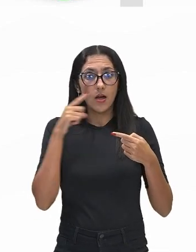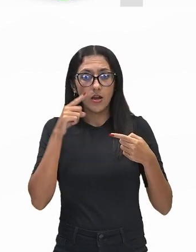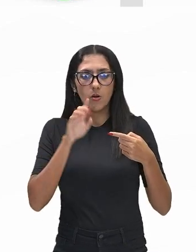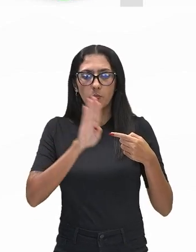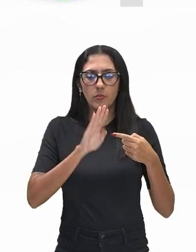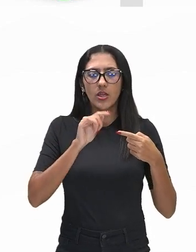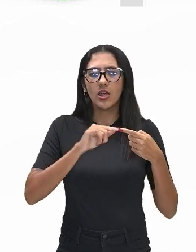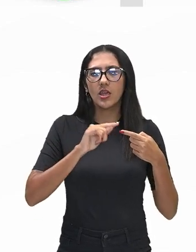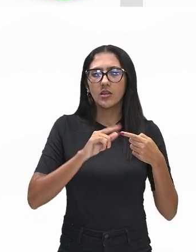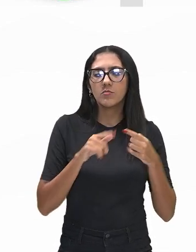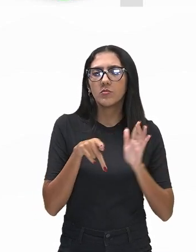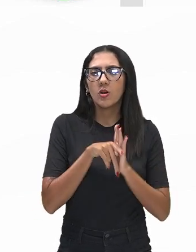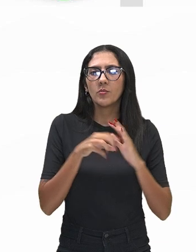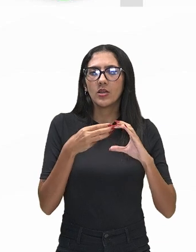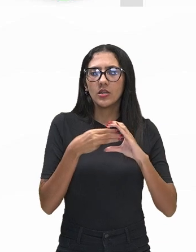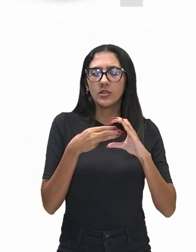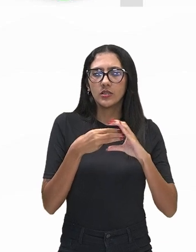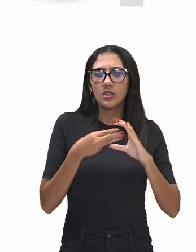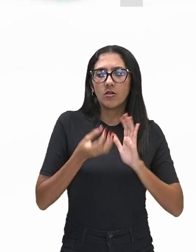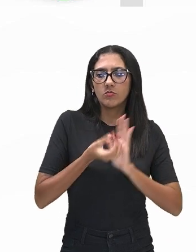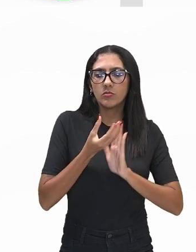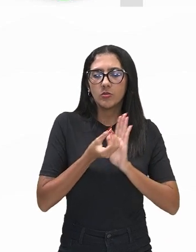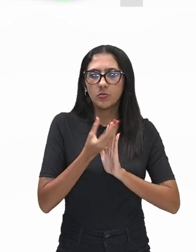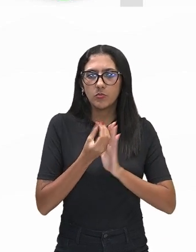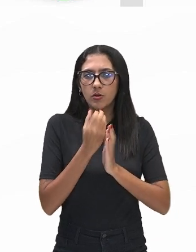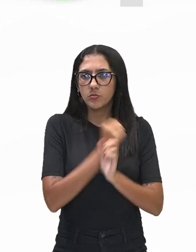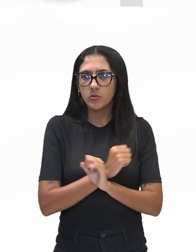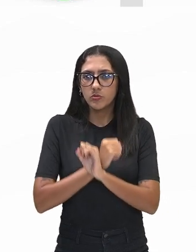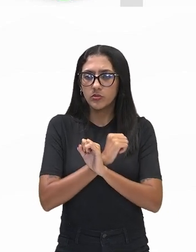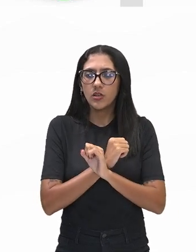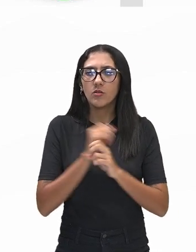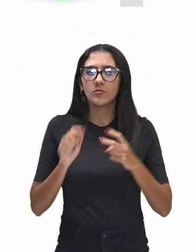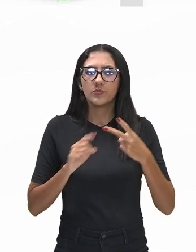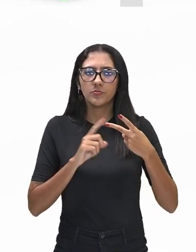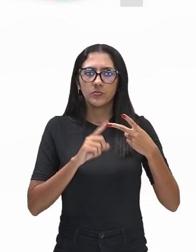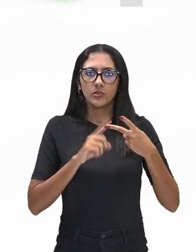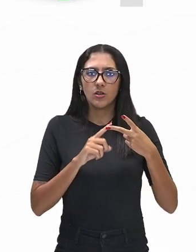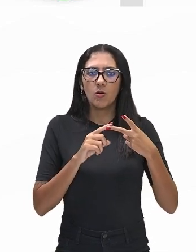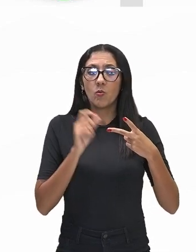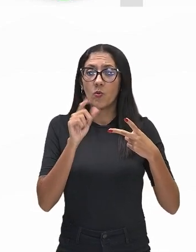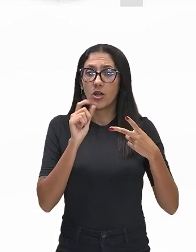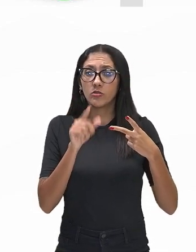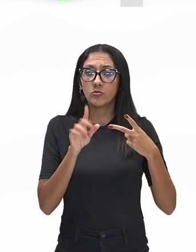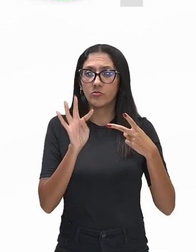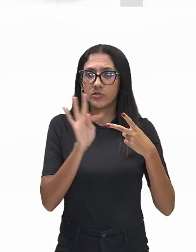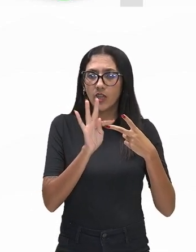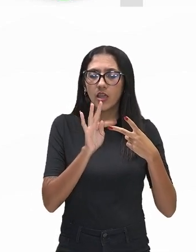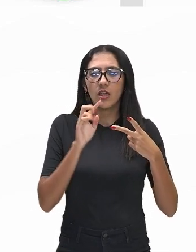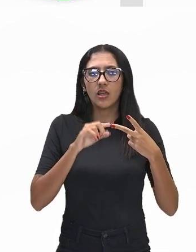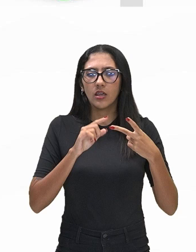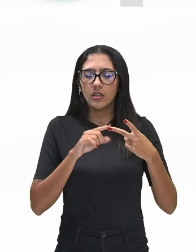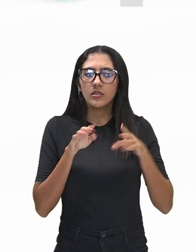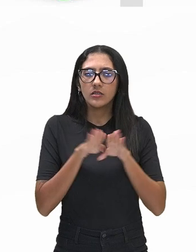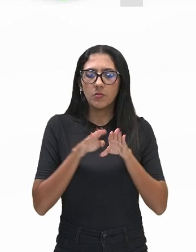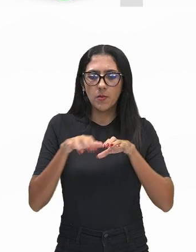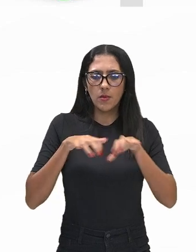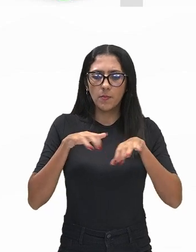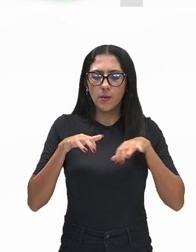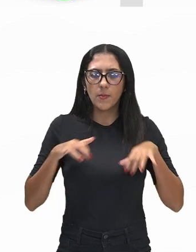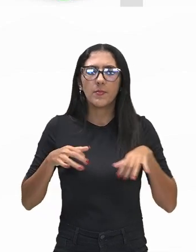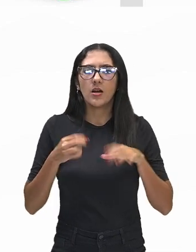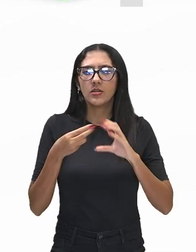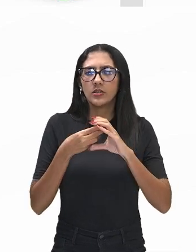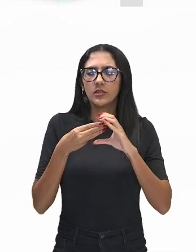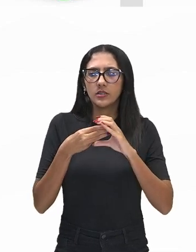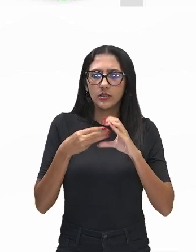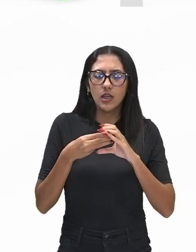em células responsáveis pela produção de anticorpos. Os linfócitos T, eles vão se dividir em células que